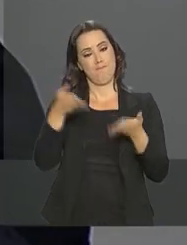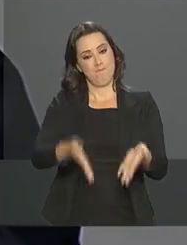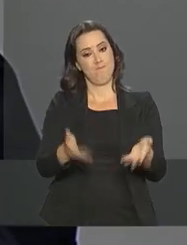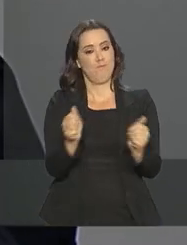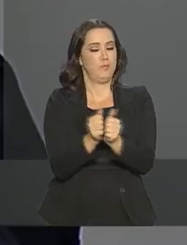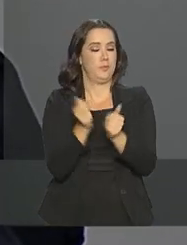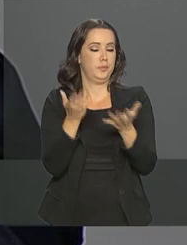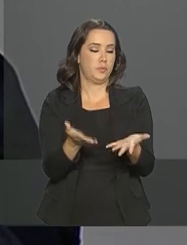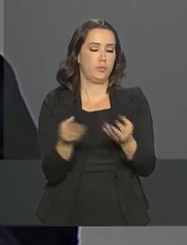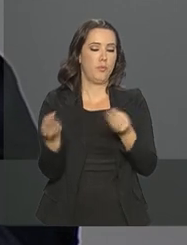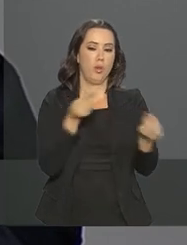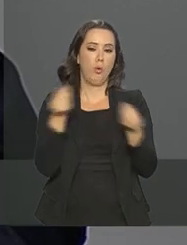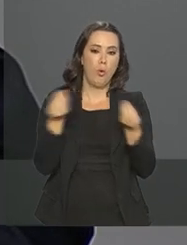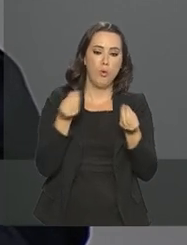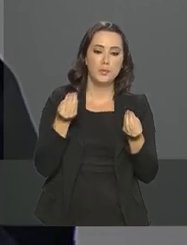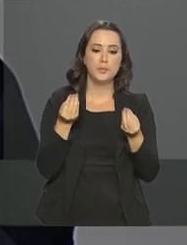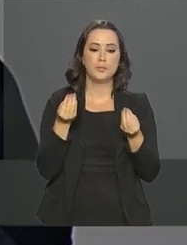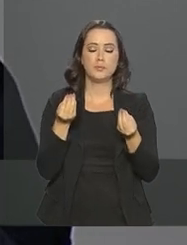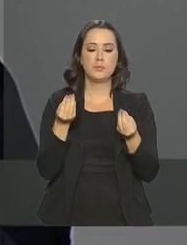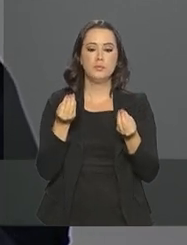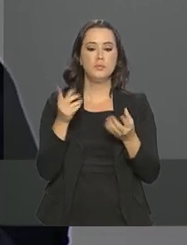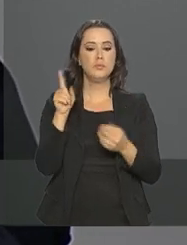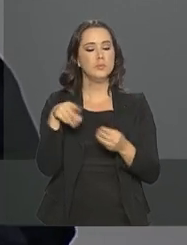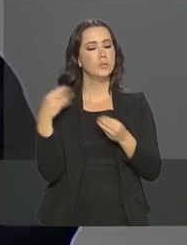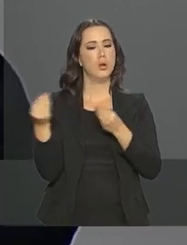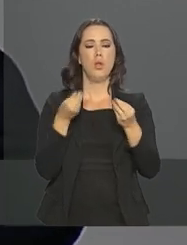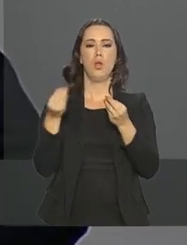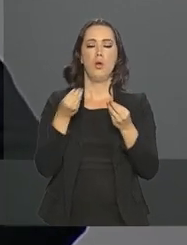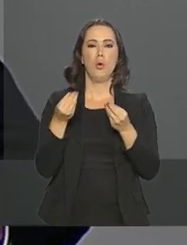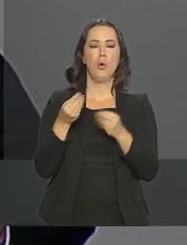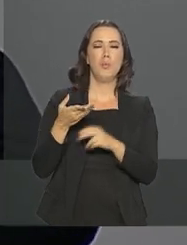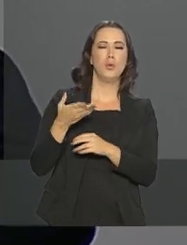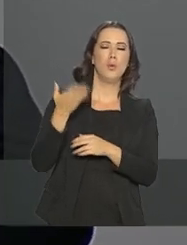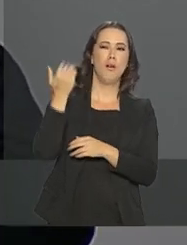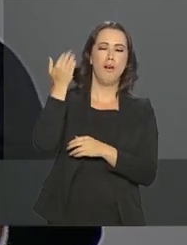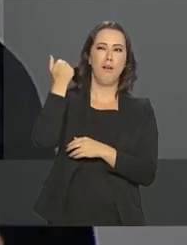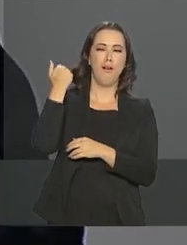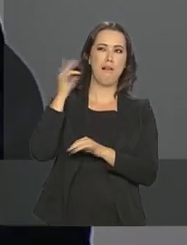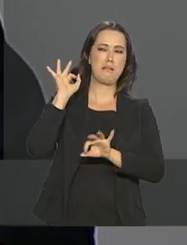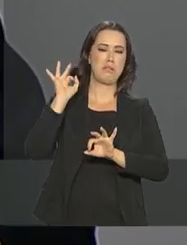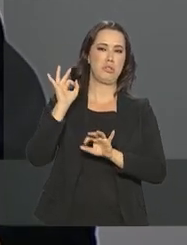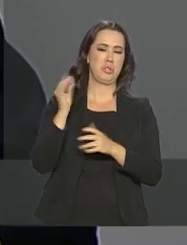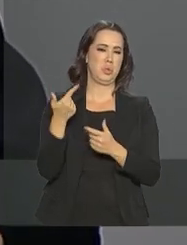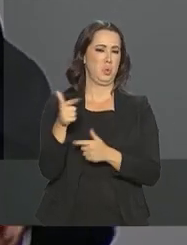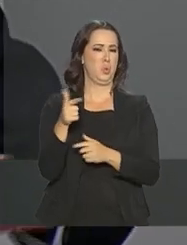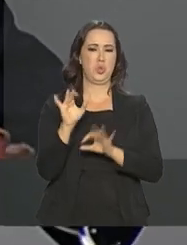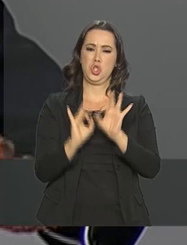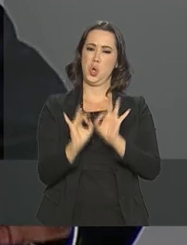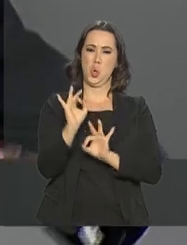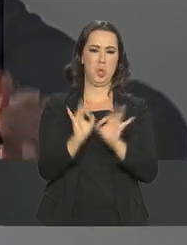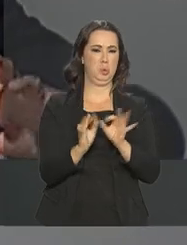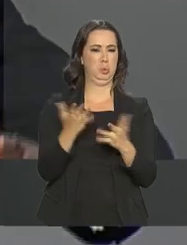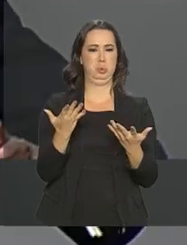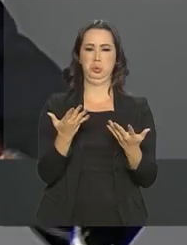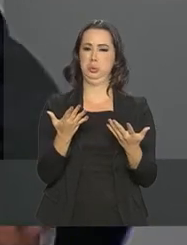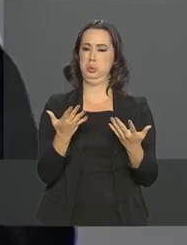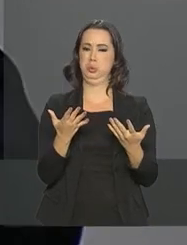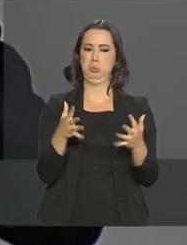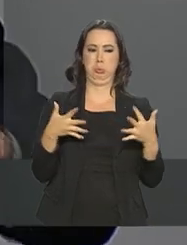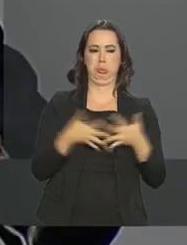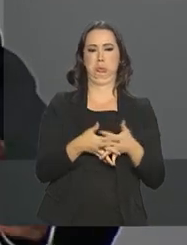estão como como como havia muita desorganização fs um